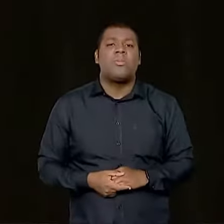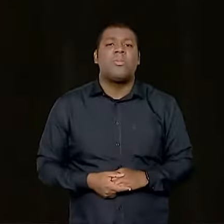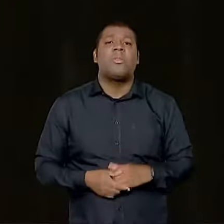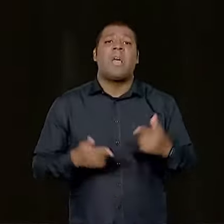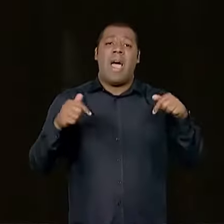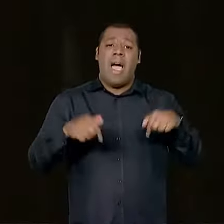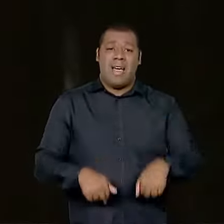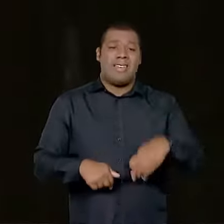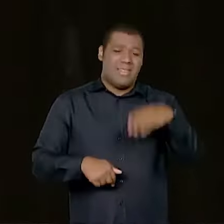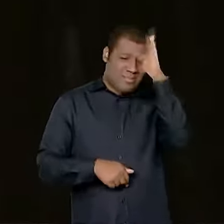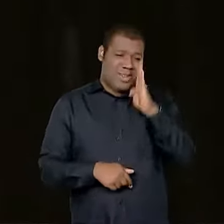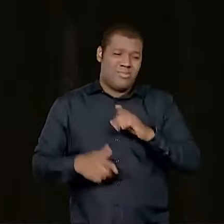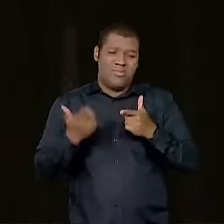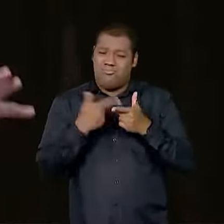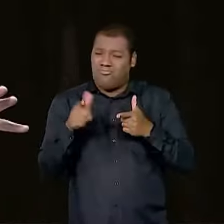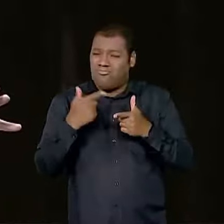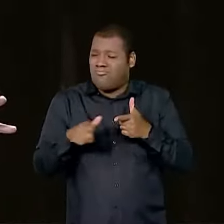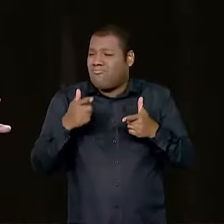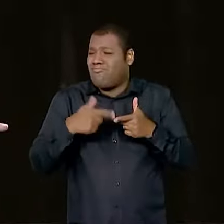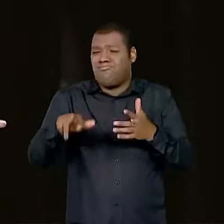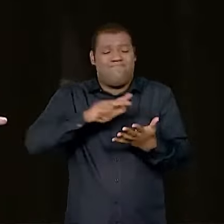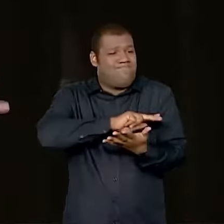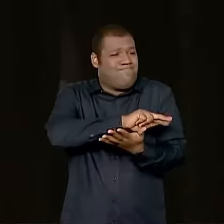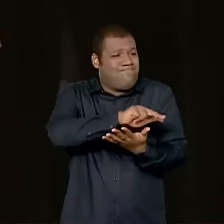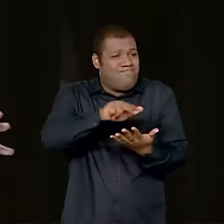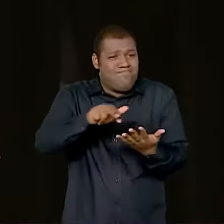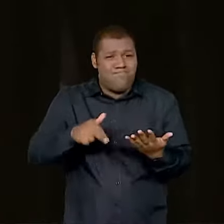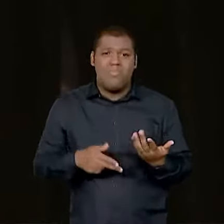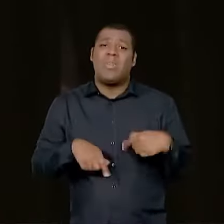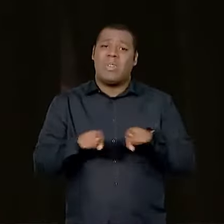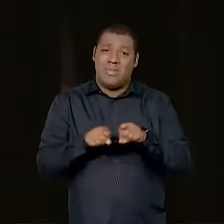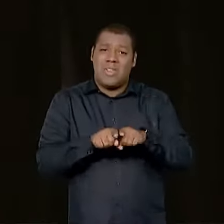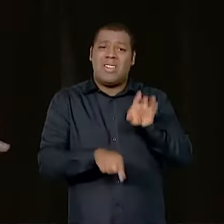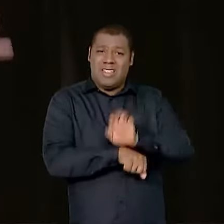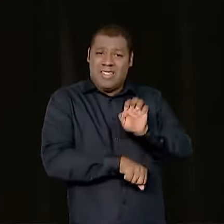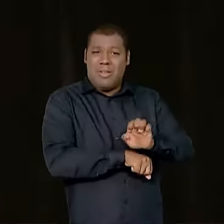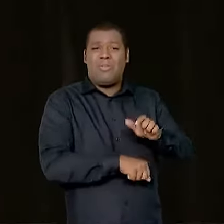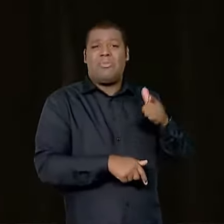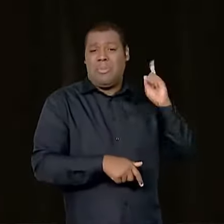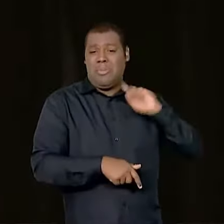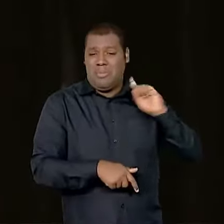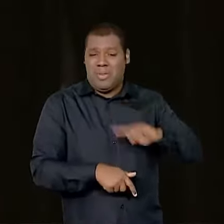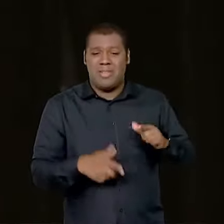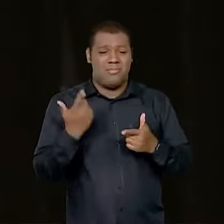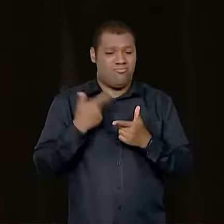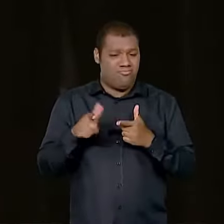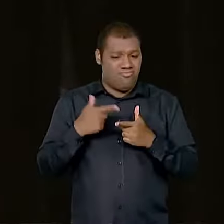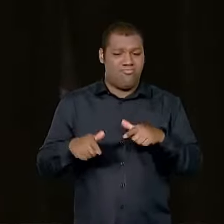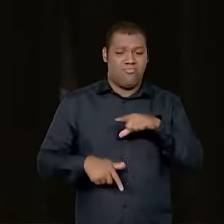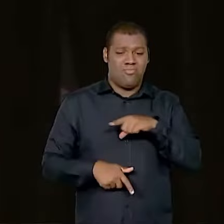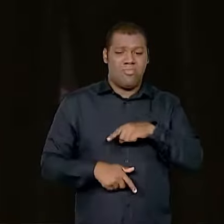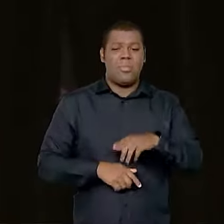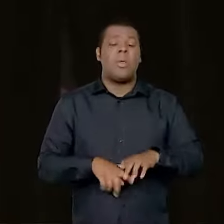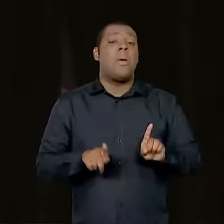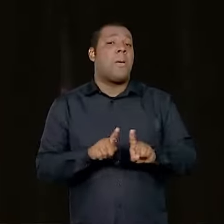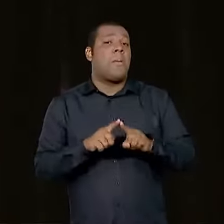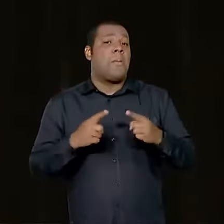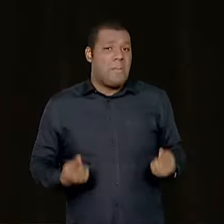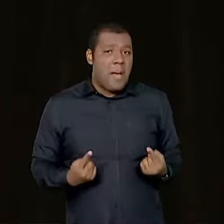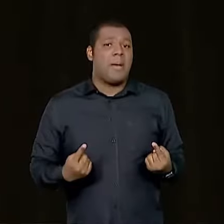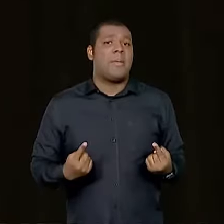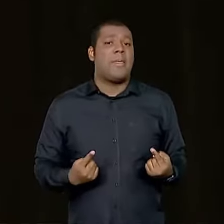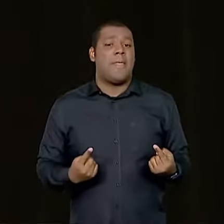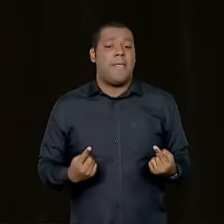muitos problemas no Brasil, e nós temos muitos problemas em Minas Gerais. E nós temos um presidente da